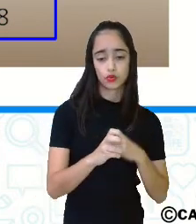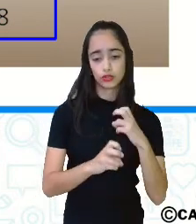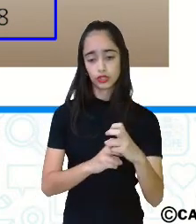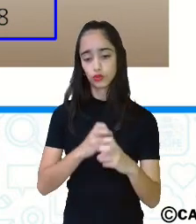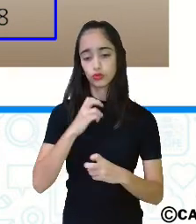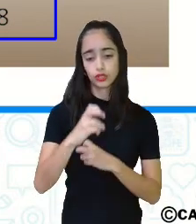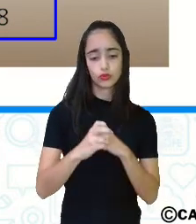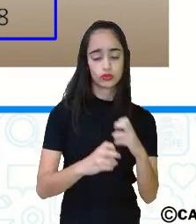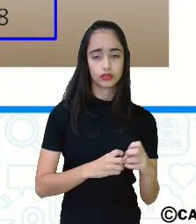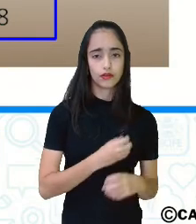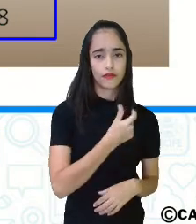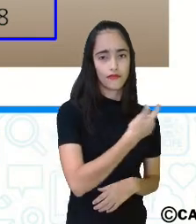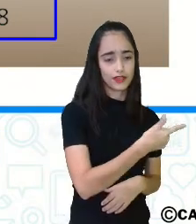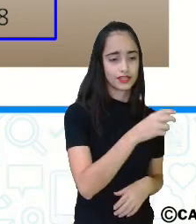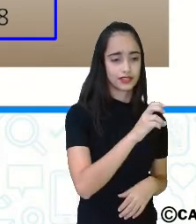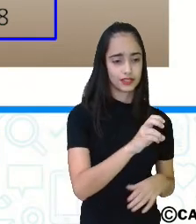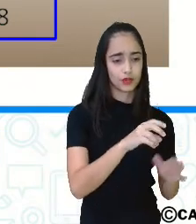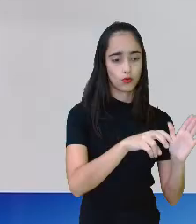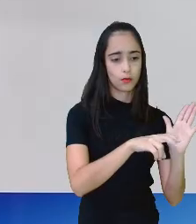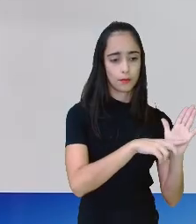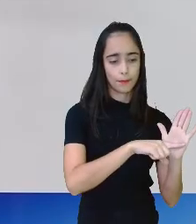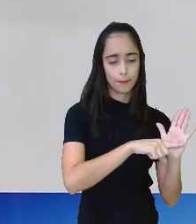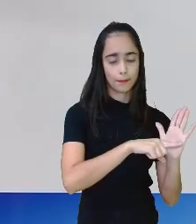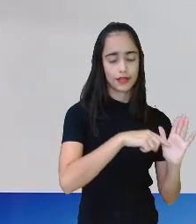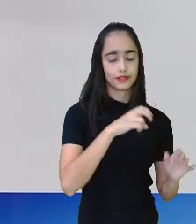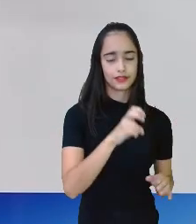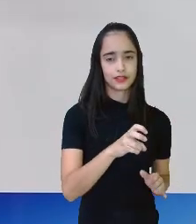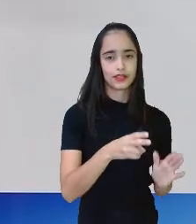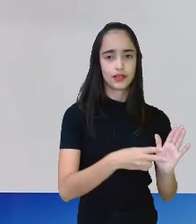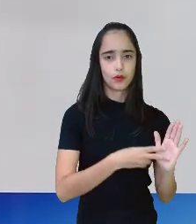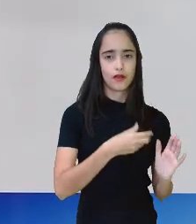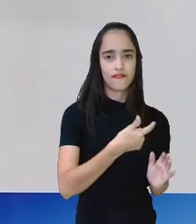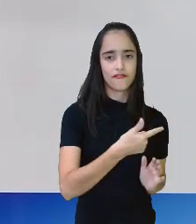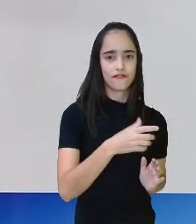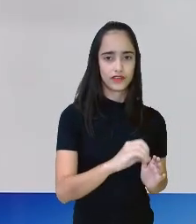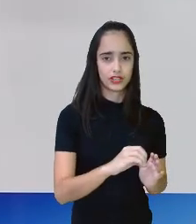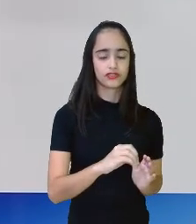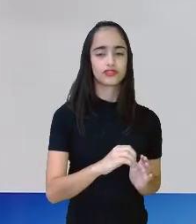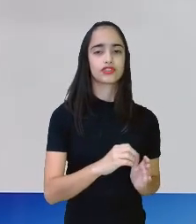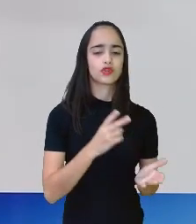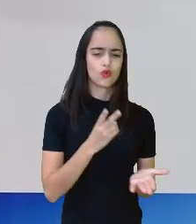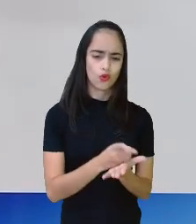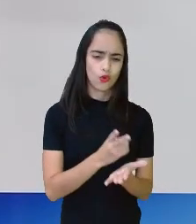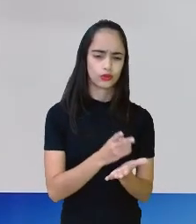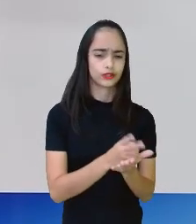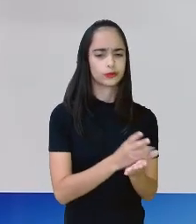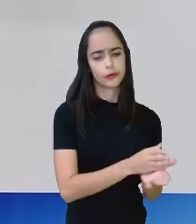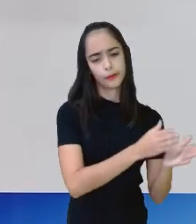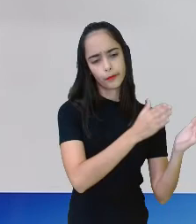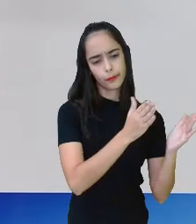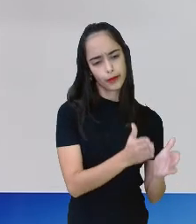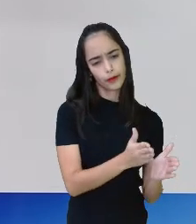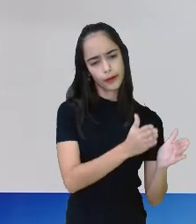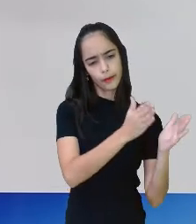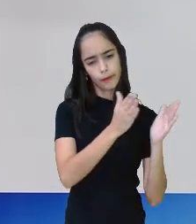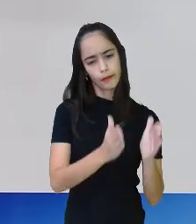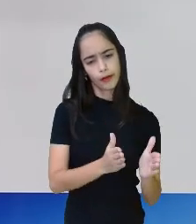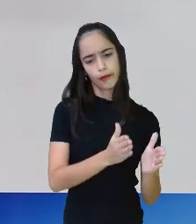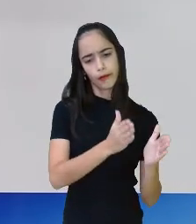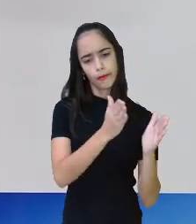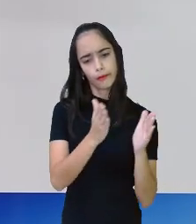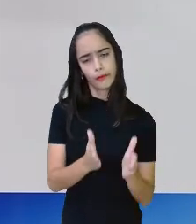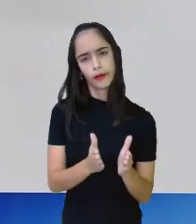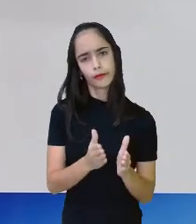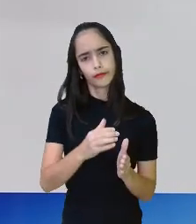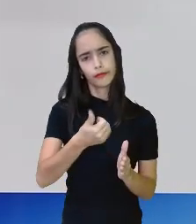De 25 eu tiro 5, vai ficar quem? 20. De 20 tiro 5, fica 15. De 15 tiro 5, fica 10. De